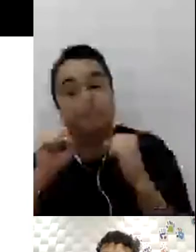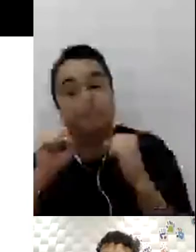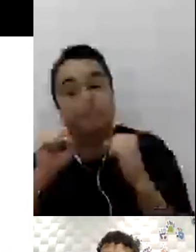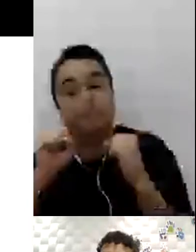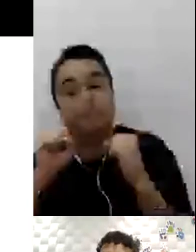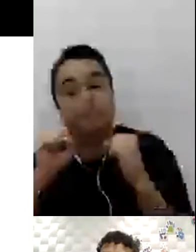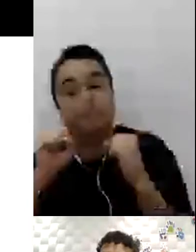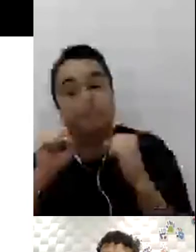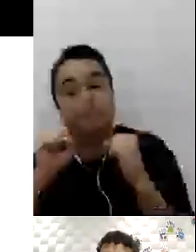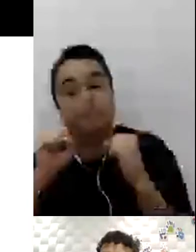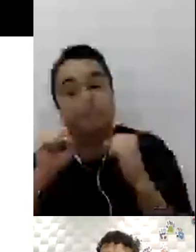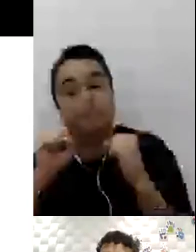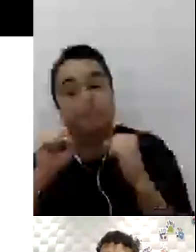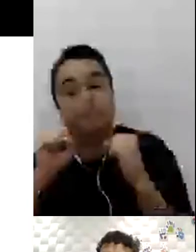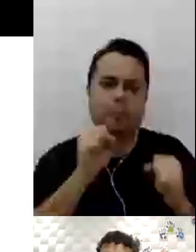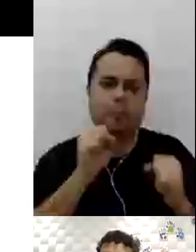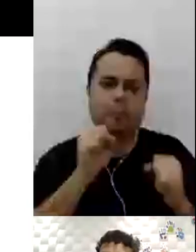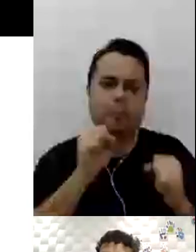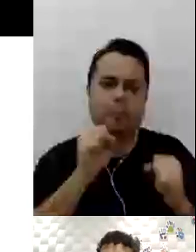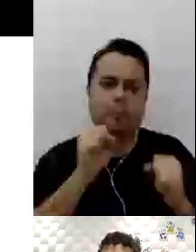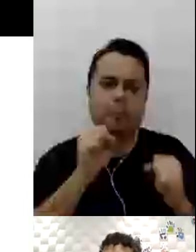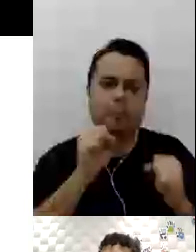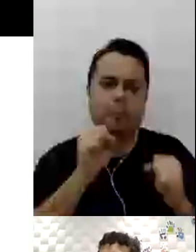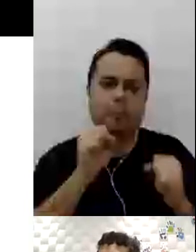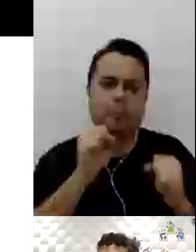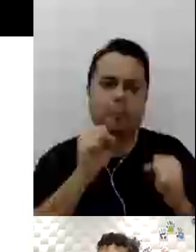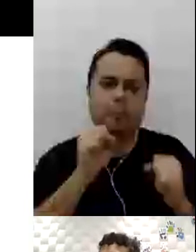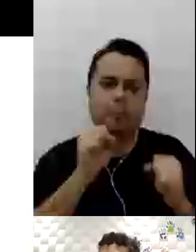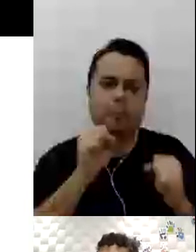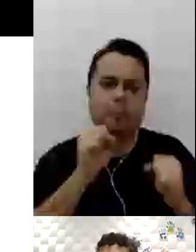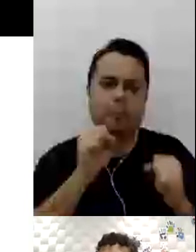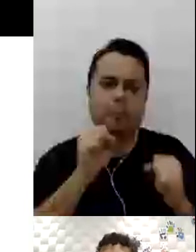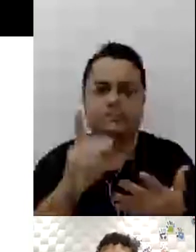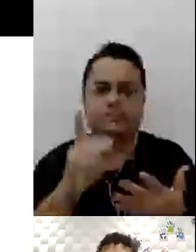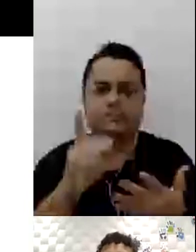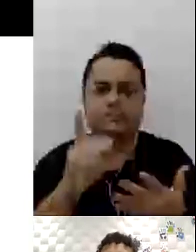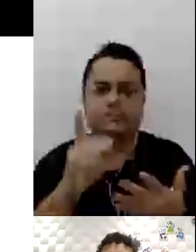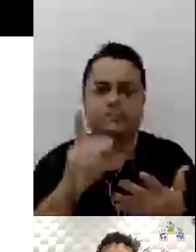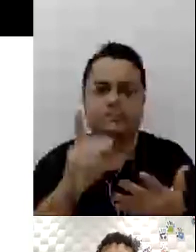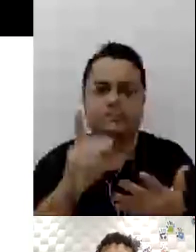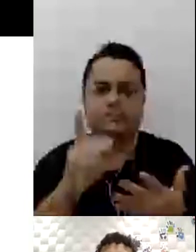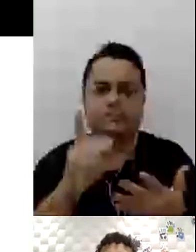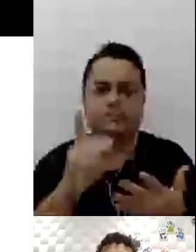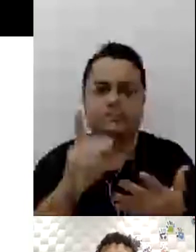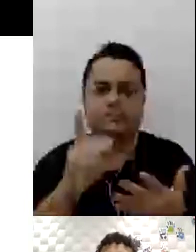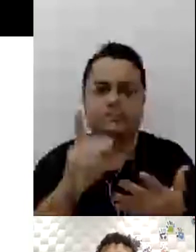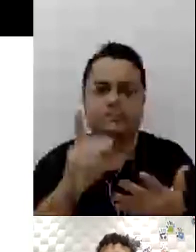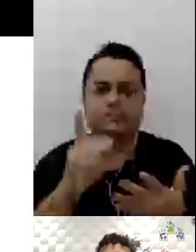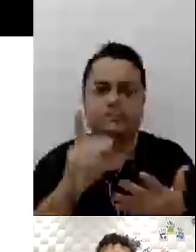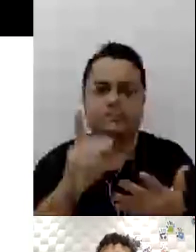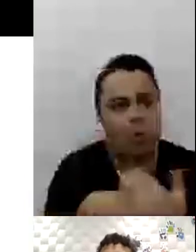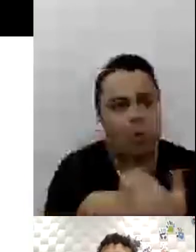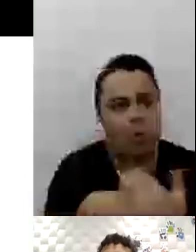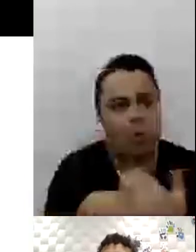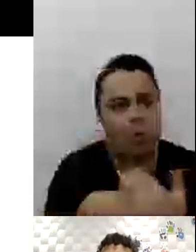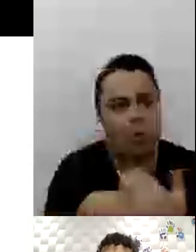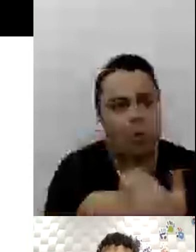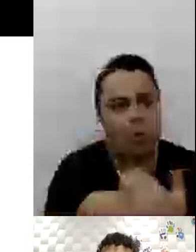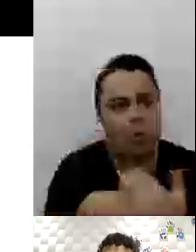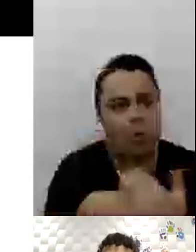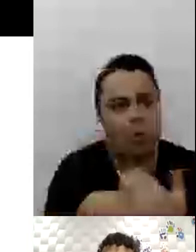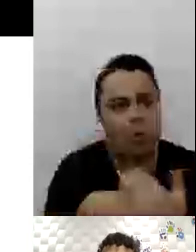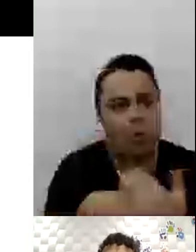formas. Por exemplo, a gente pode analisar esse dado utilizando Data Analytics, a gente pode utilizar ferramentas gráficas